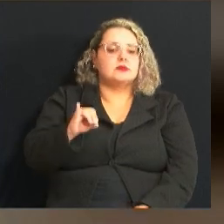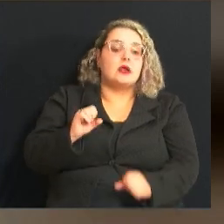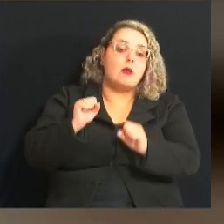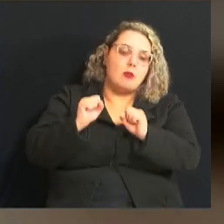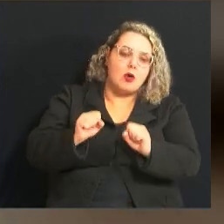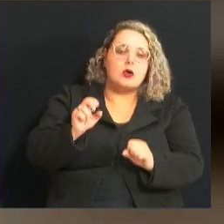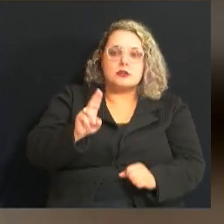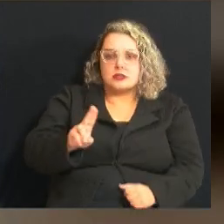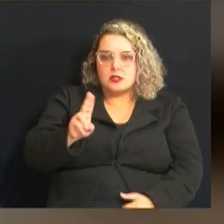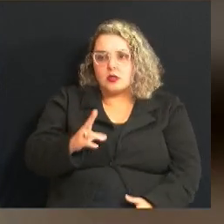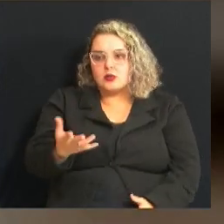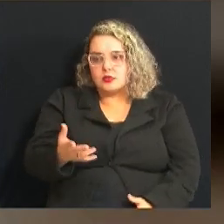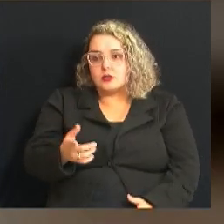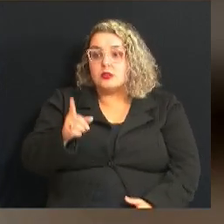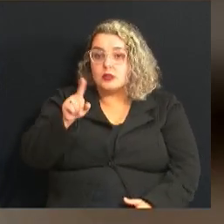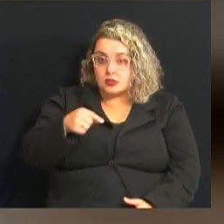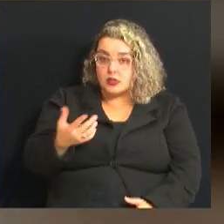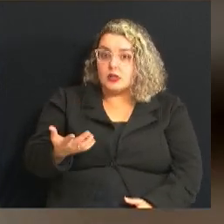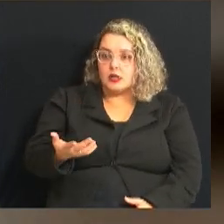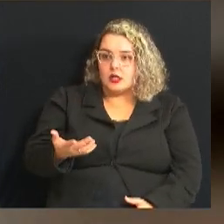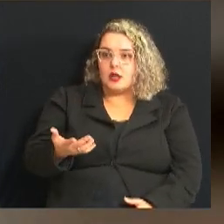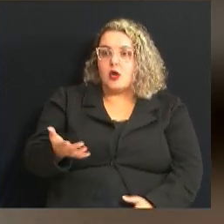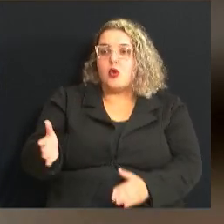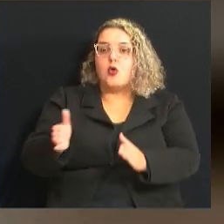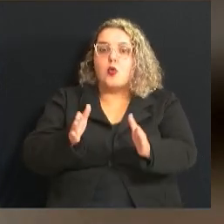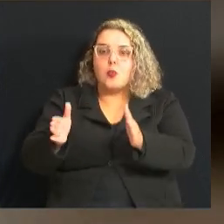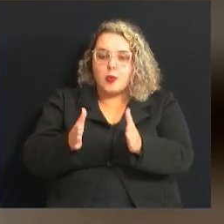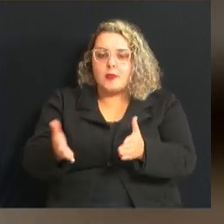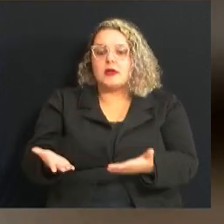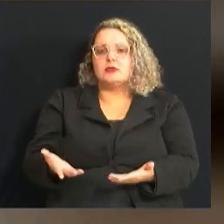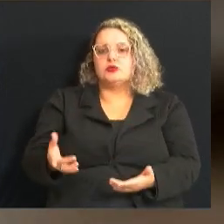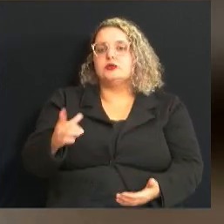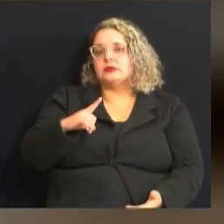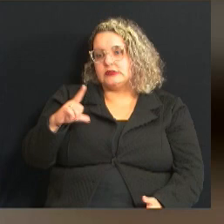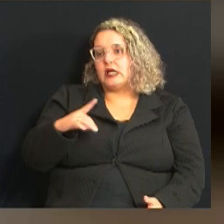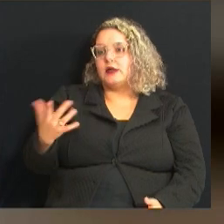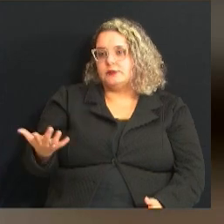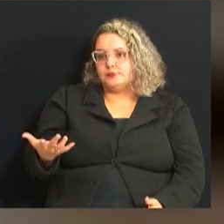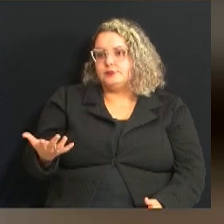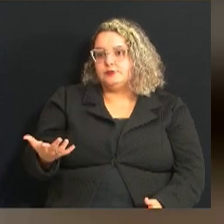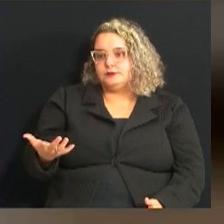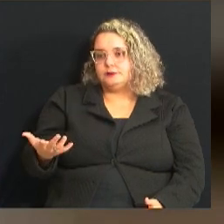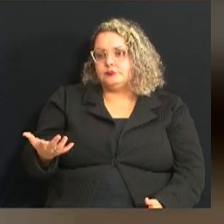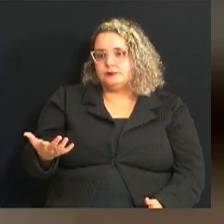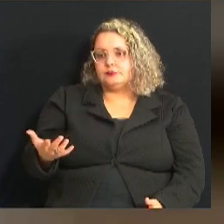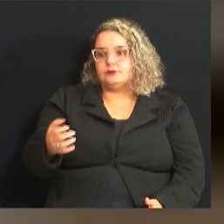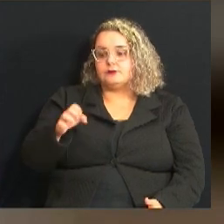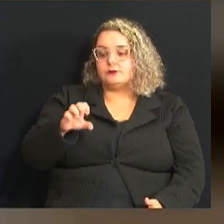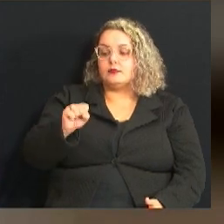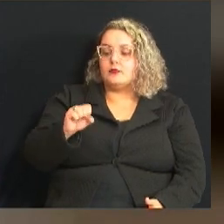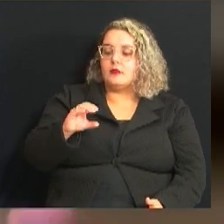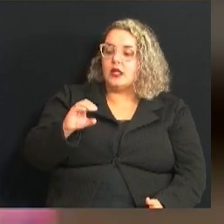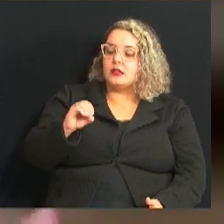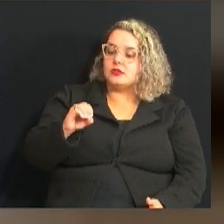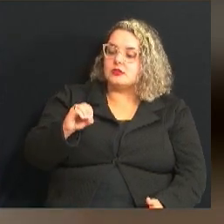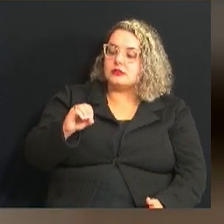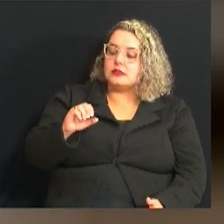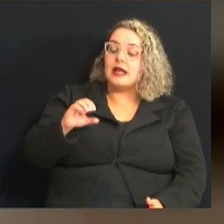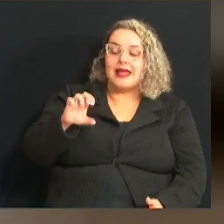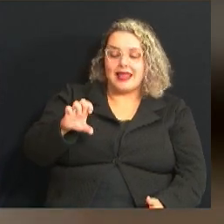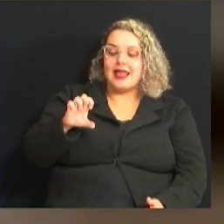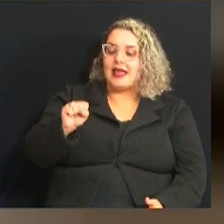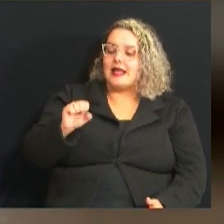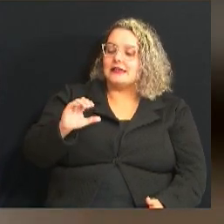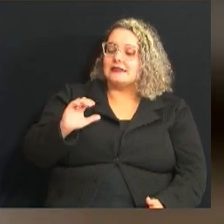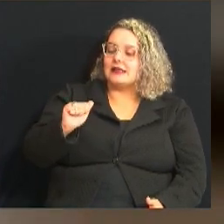utilizado. E é justamente a etapa em que a gente se encontra, que a gente chama de escalonamento, levar para